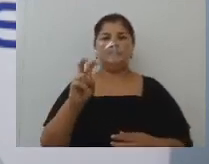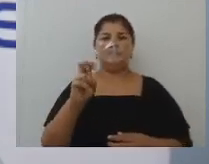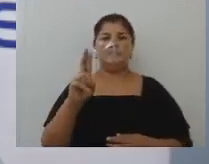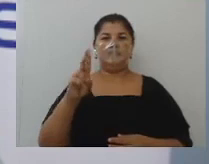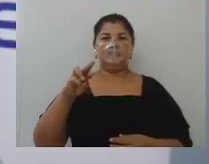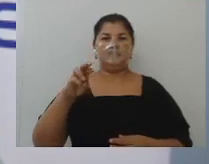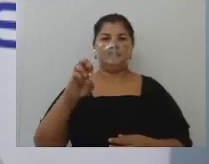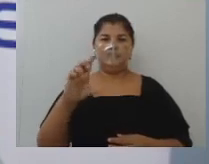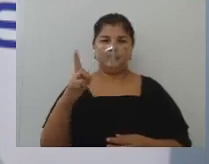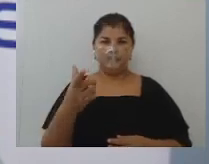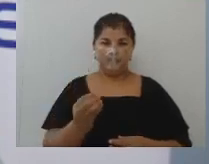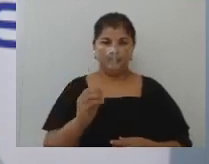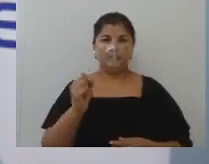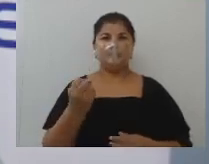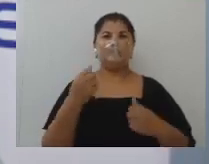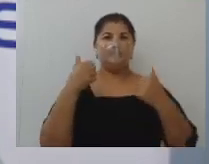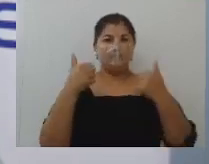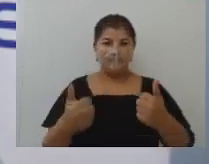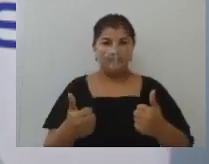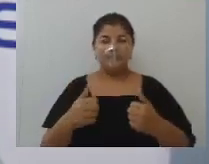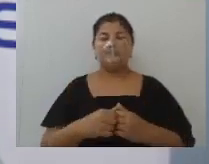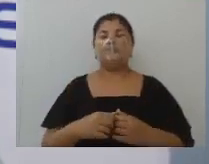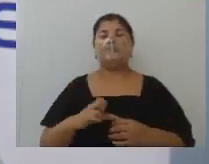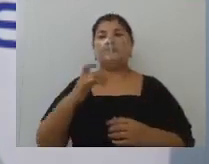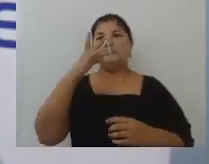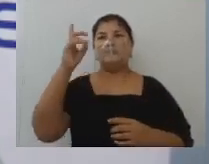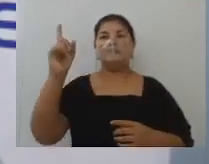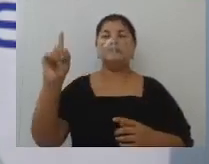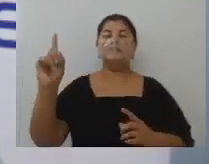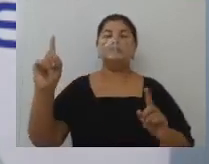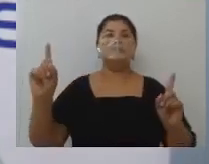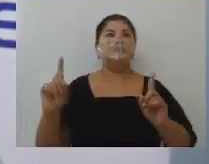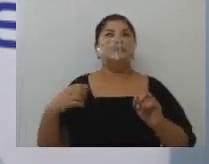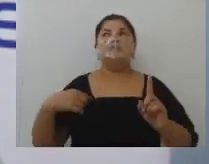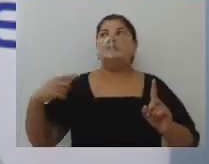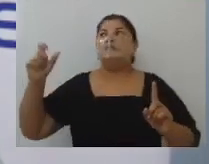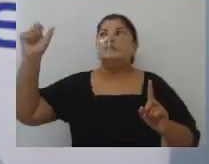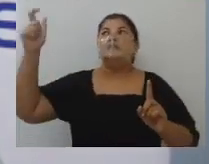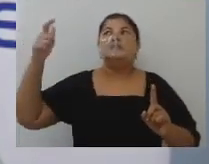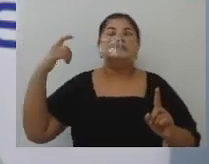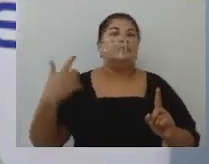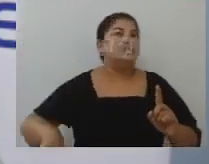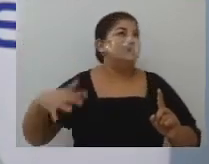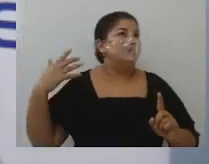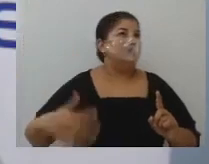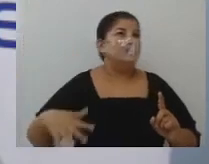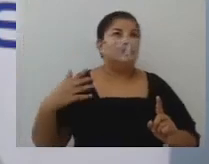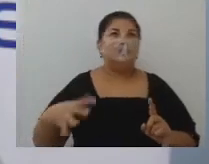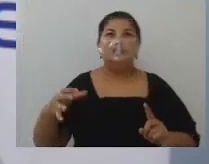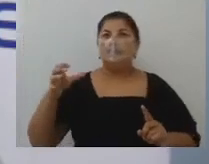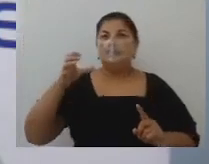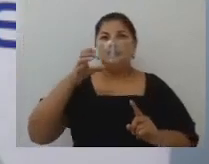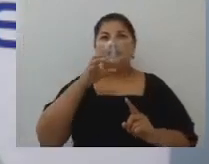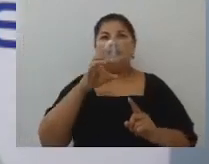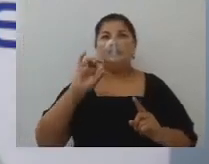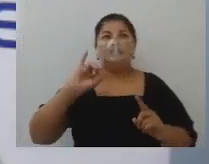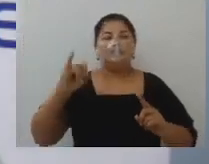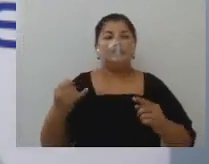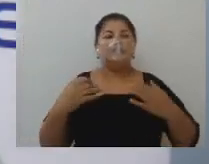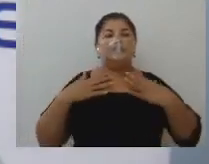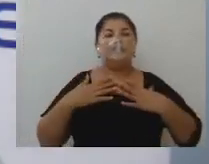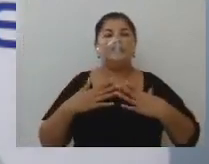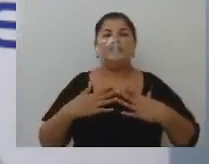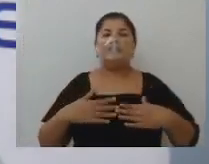Beleza? Entendem? Quando alguém chega assim, olha, o sol está quente hoje, e aí você diz, vou usar uma roupa mais